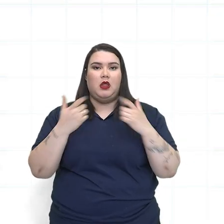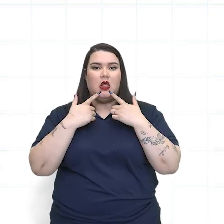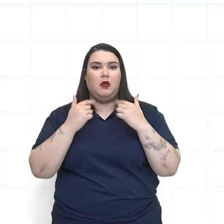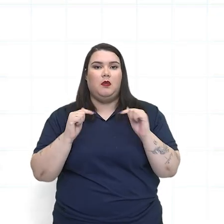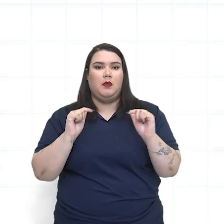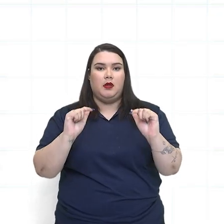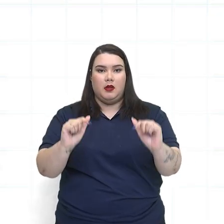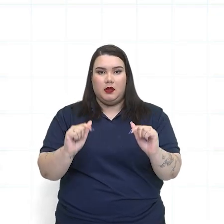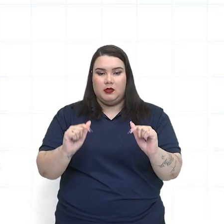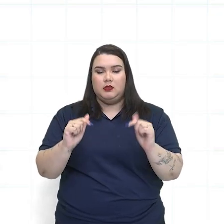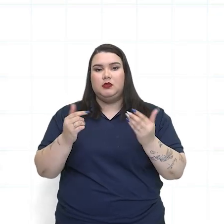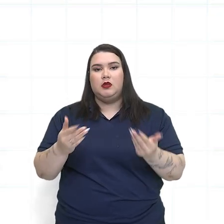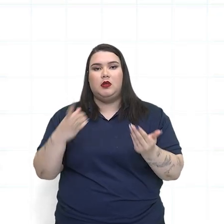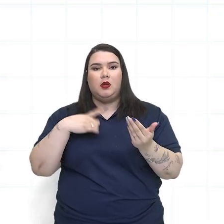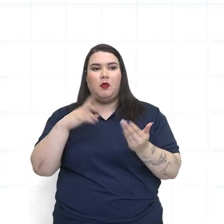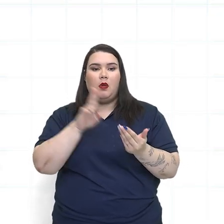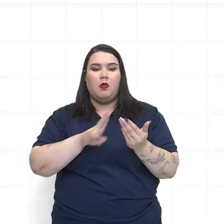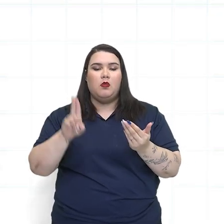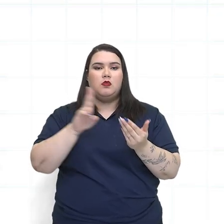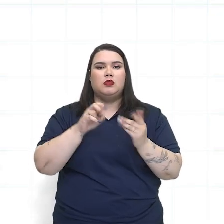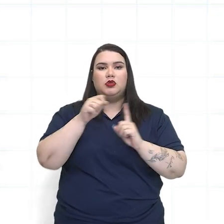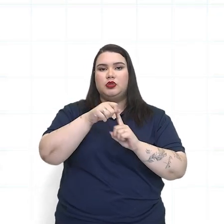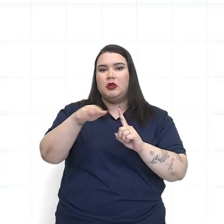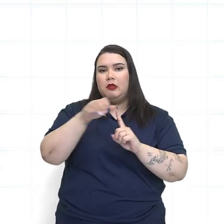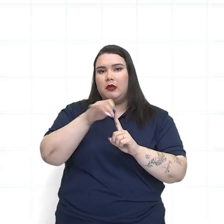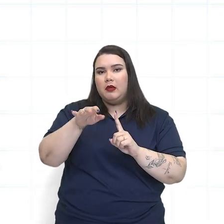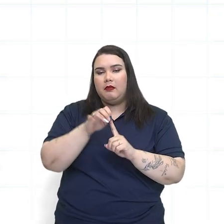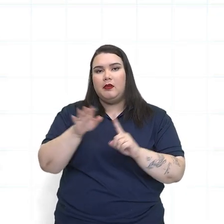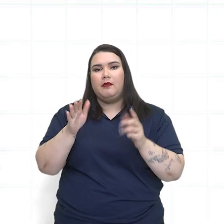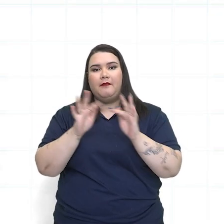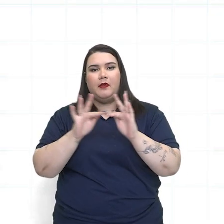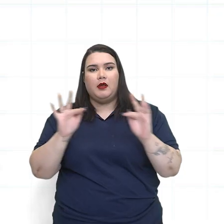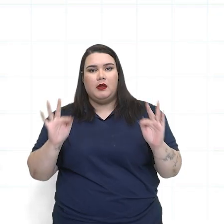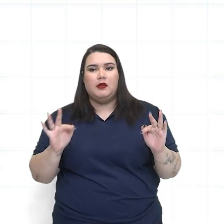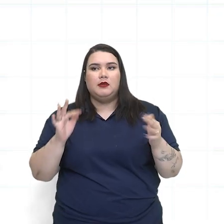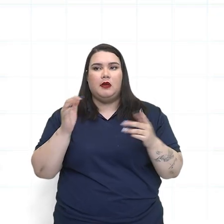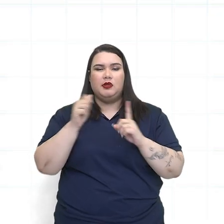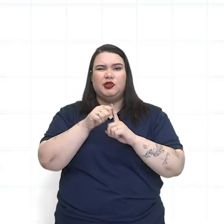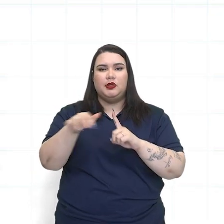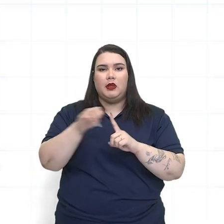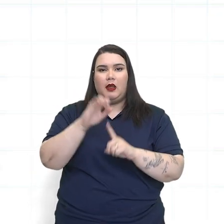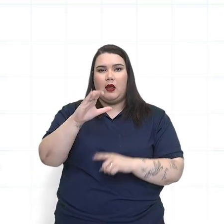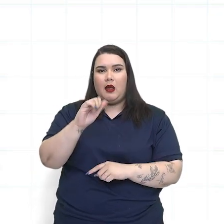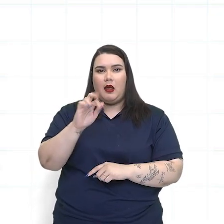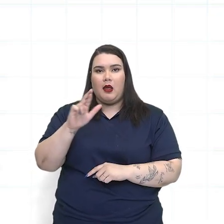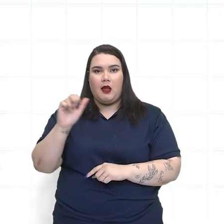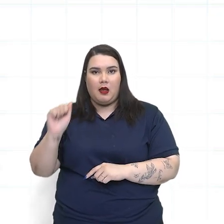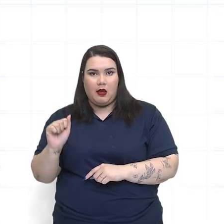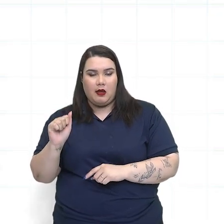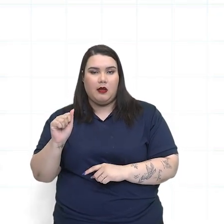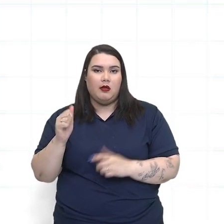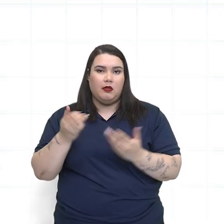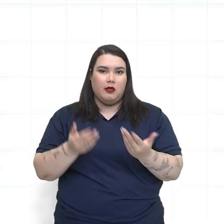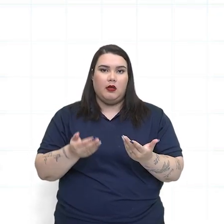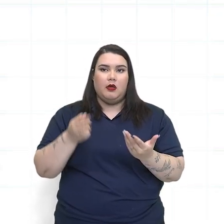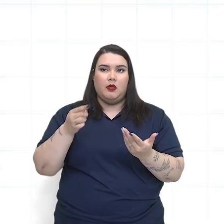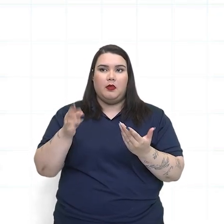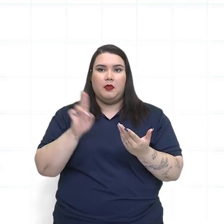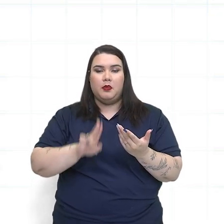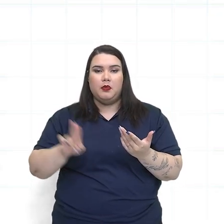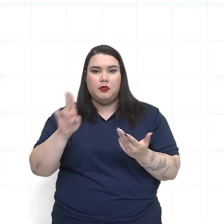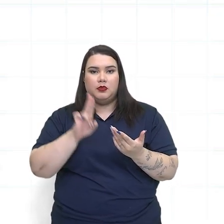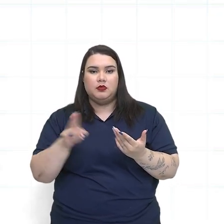falar, colocando aí algumas abreviações e uma expressão que a palavra cara, né? Que